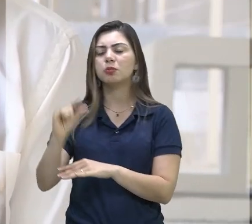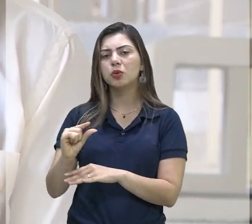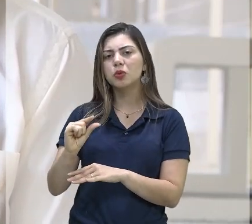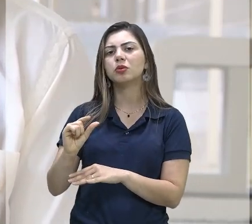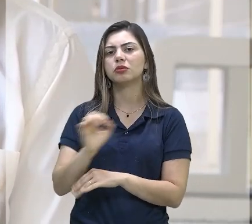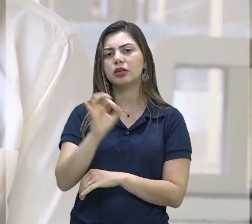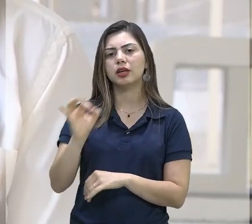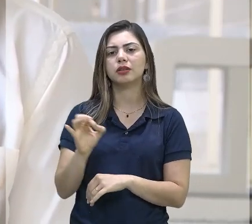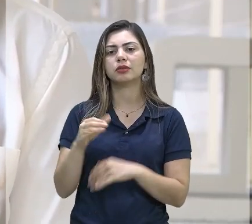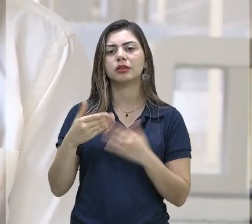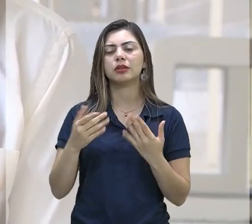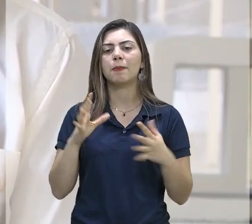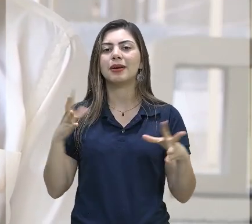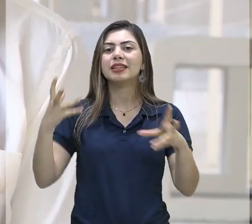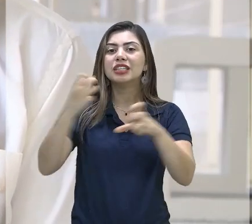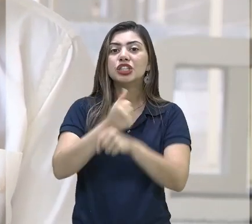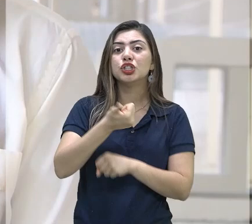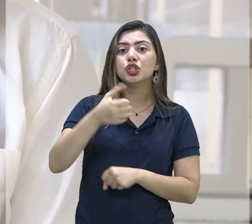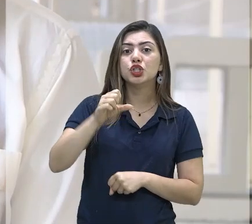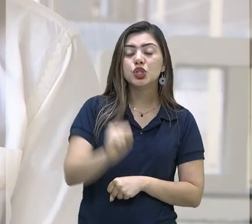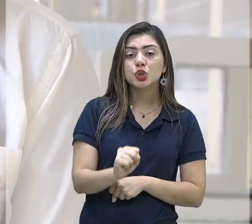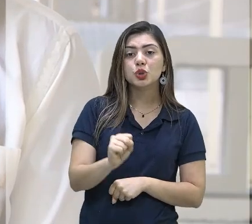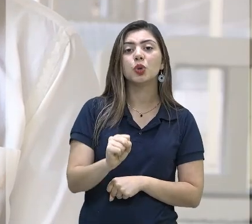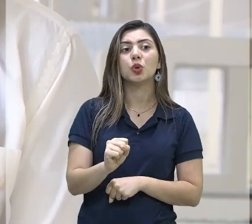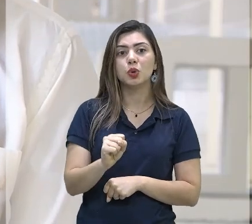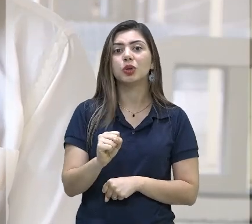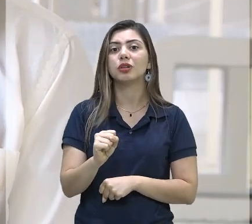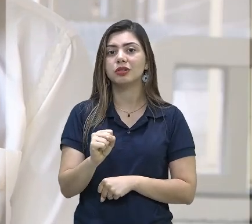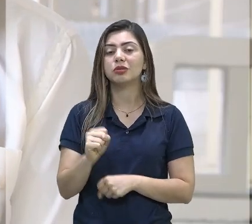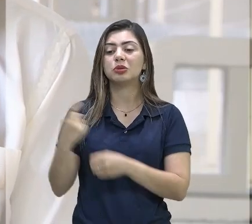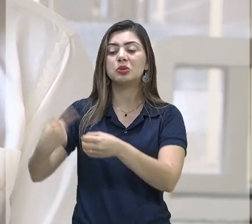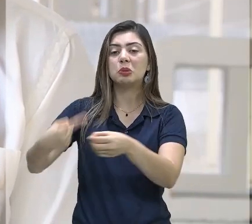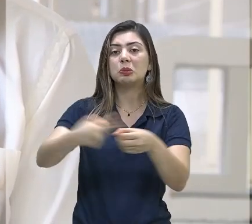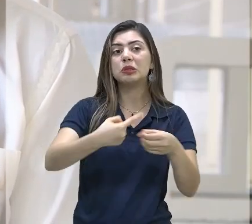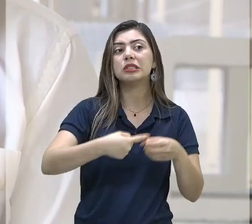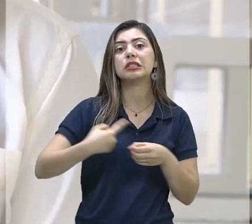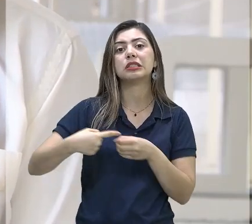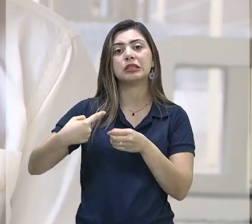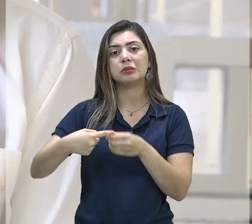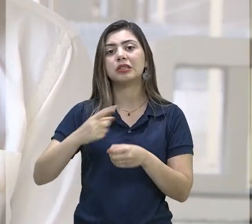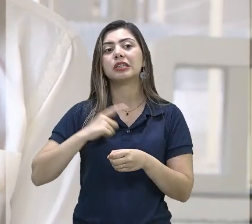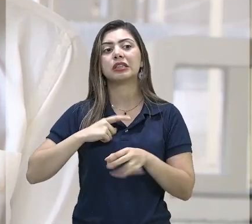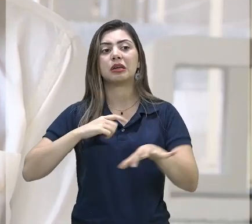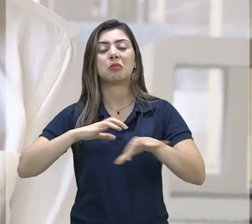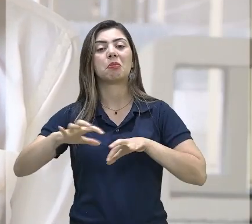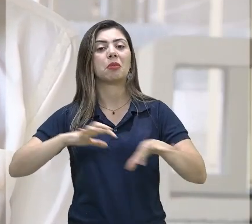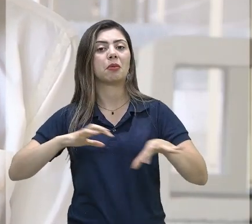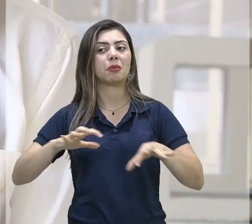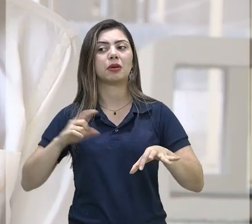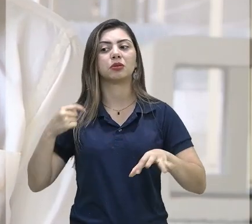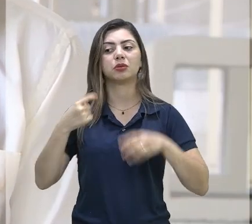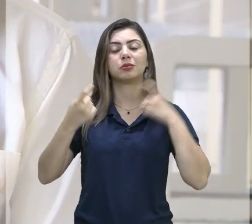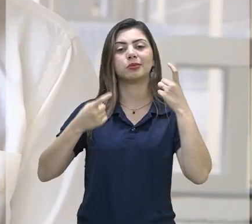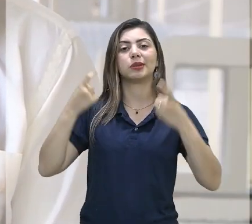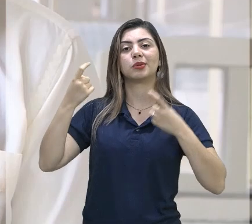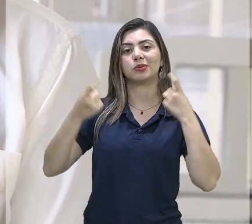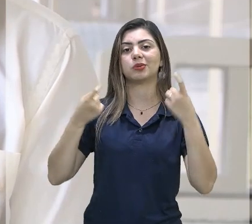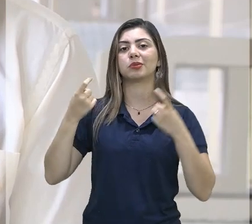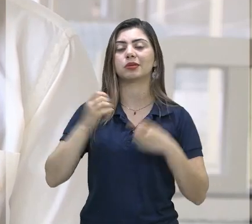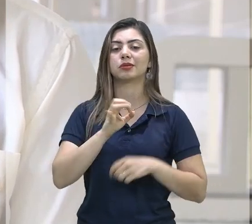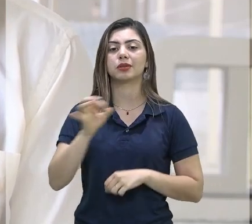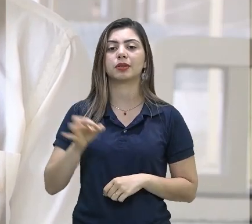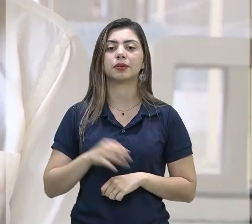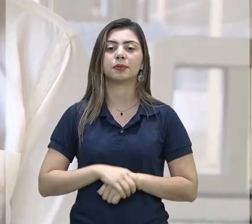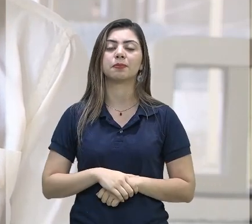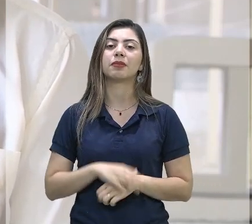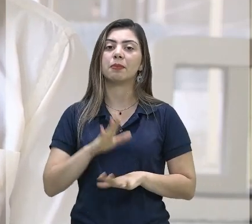risco, totalizando 18 sedes de municípios que são atingidas de forma preocupante pelo fenômeno das terras caídas. Isso